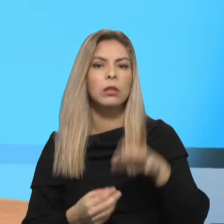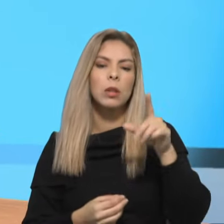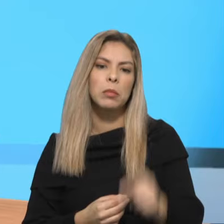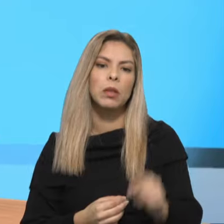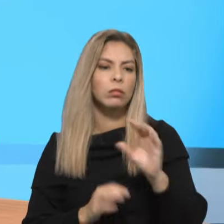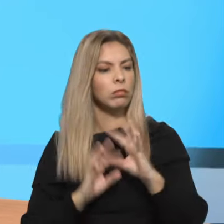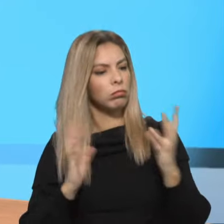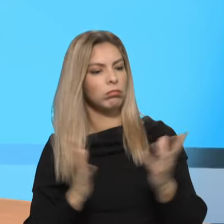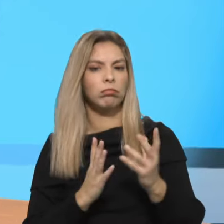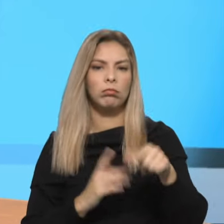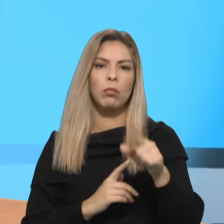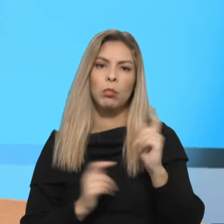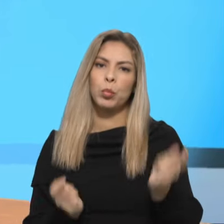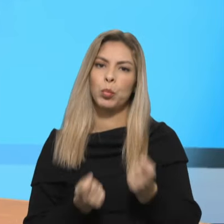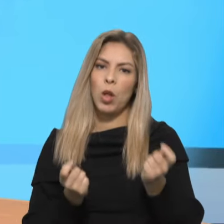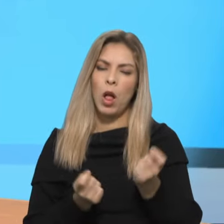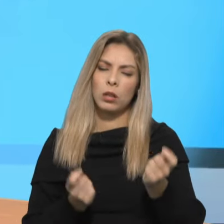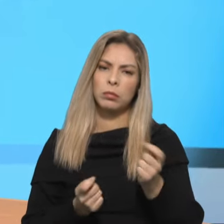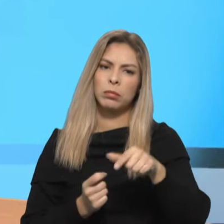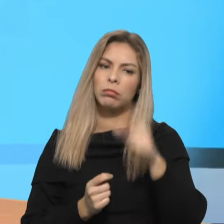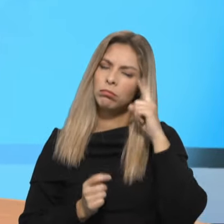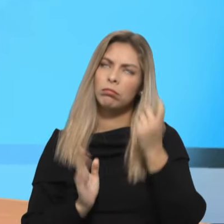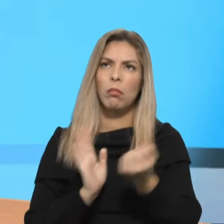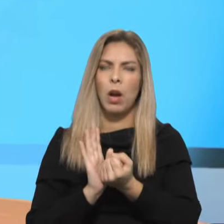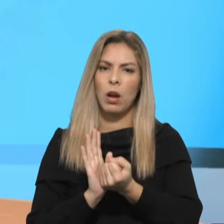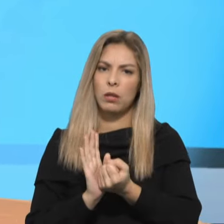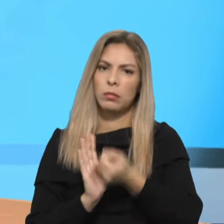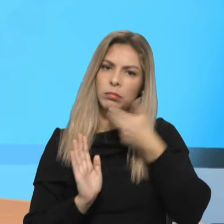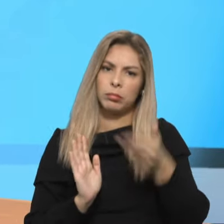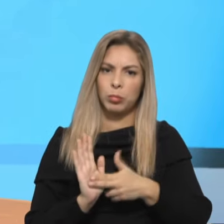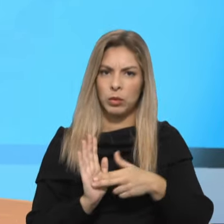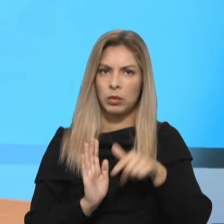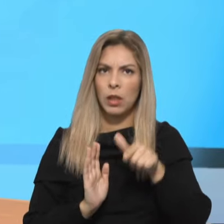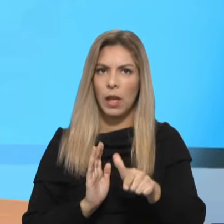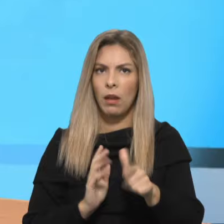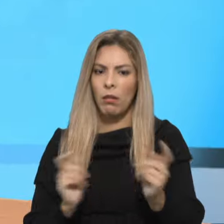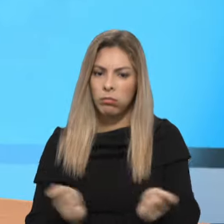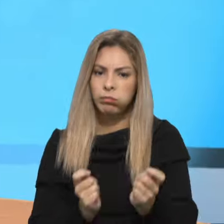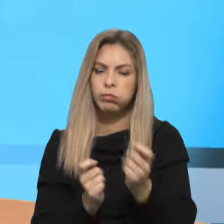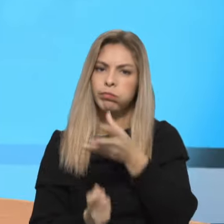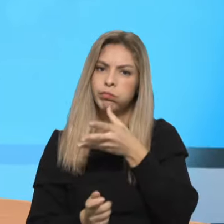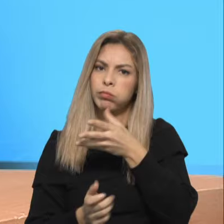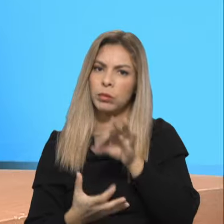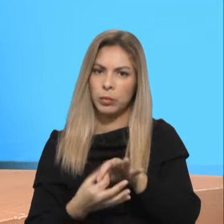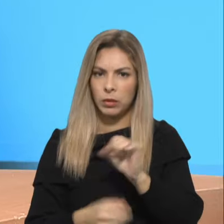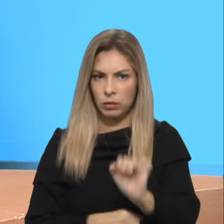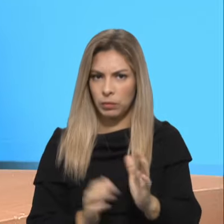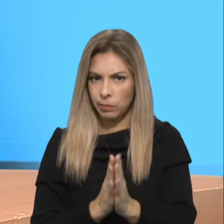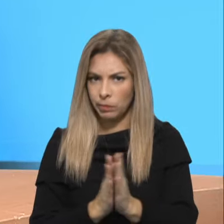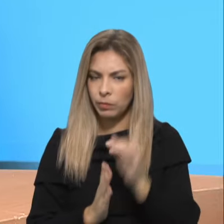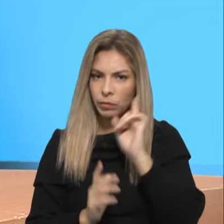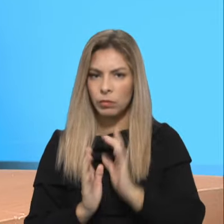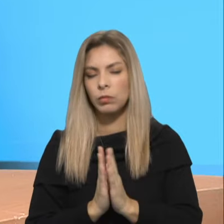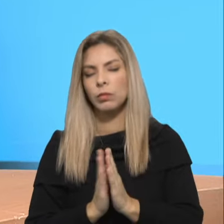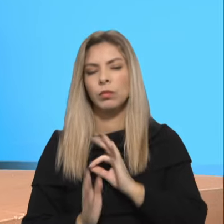popular. É uma marca que precede mesmo a própria proclamação do Dogma da Imaculada? Sim, na